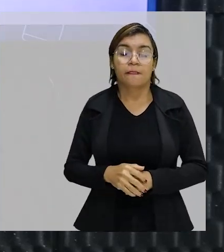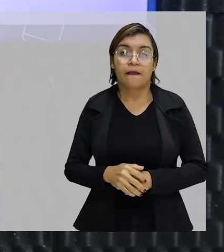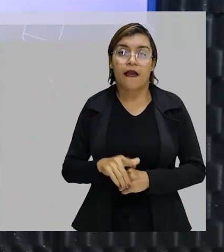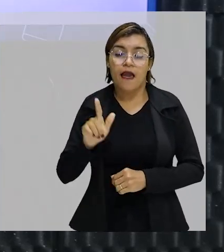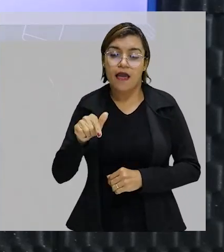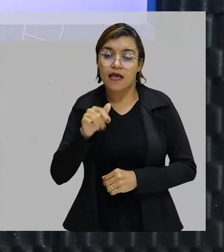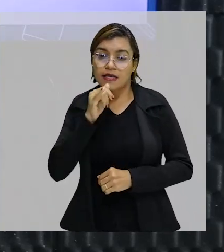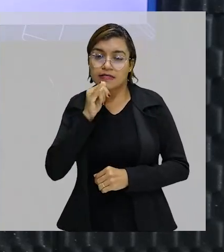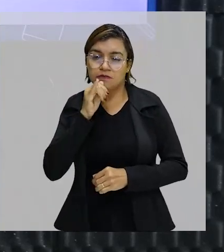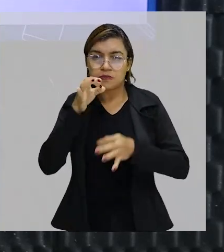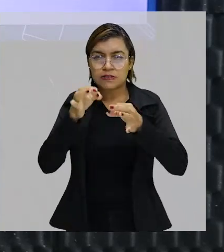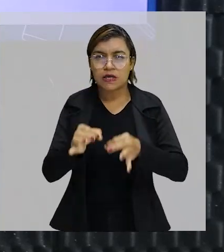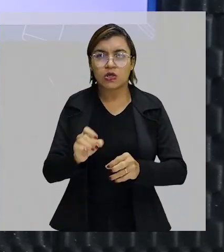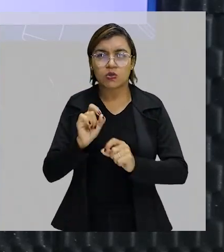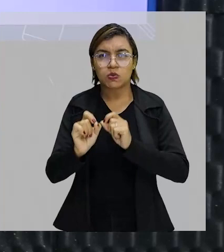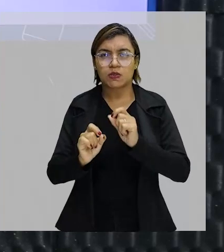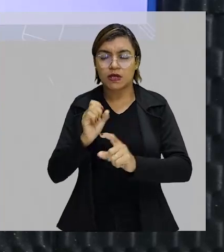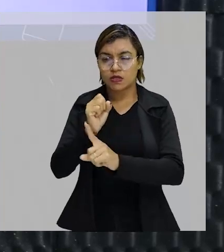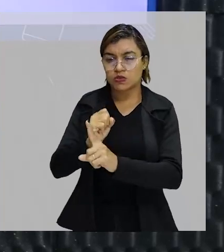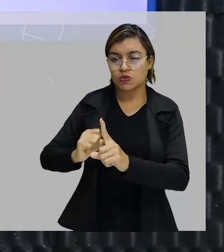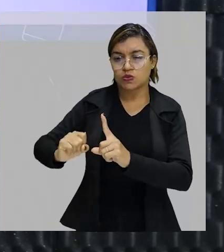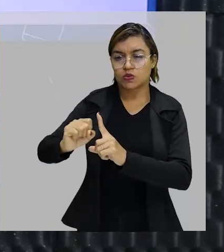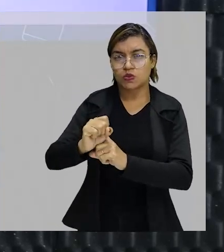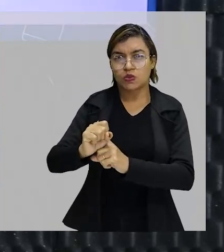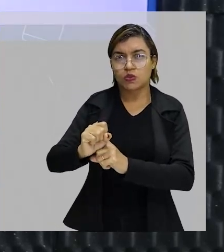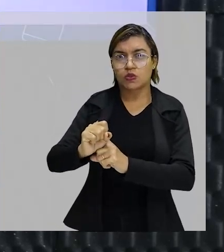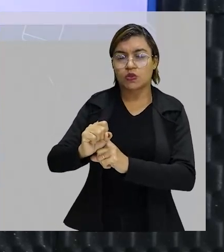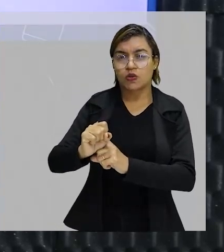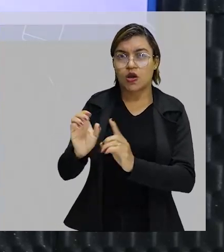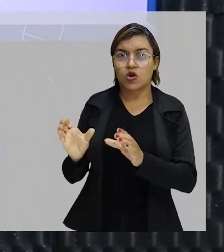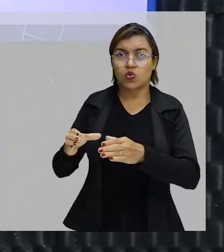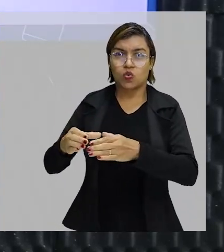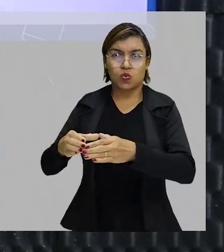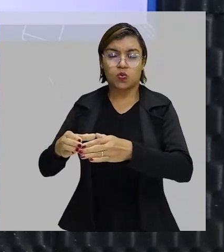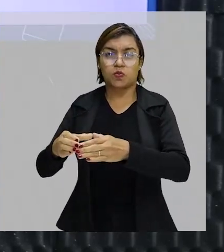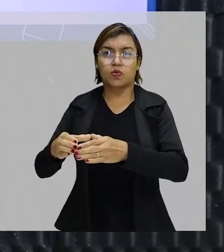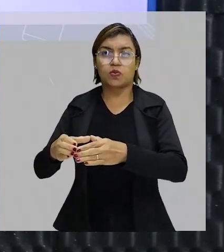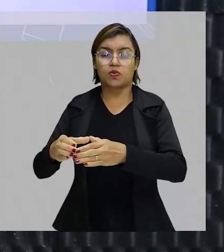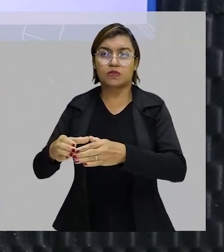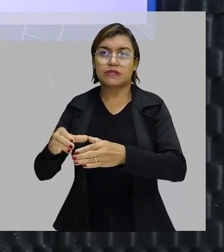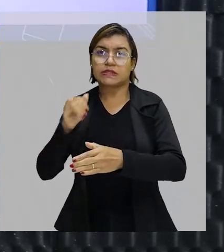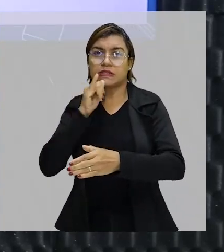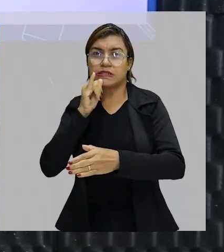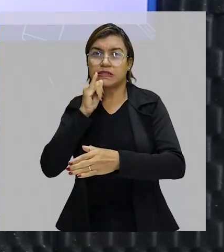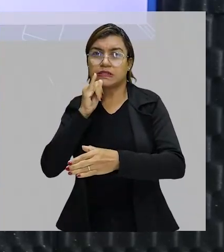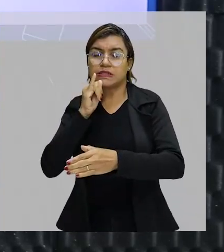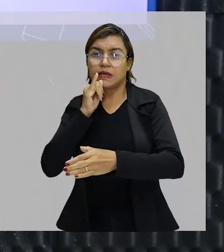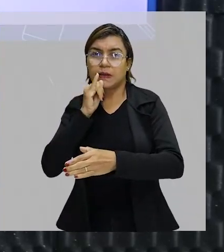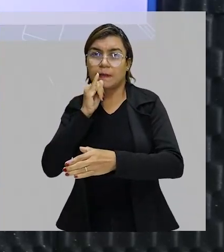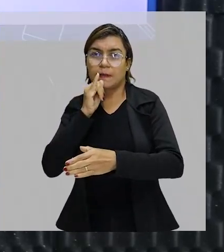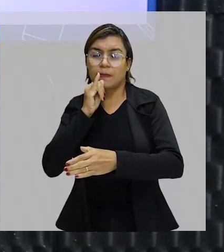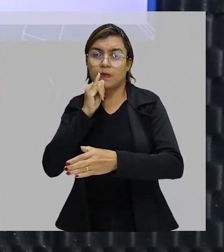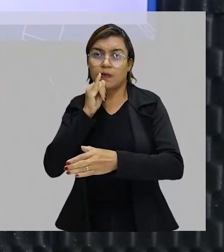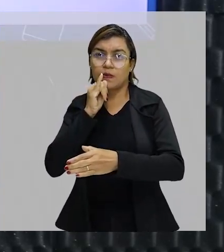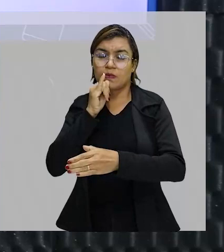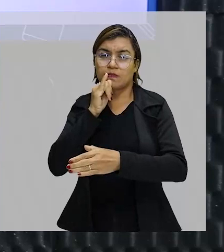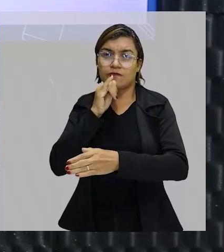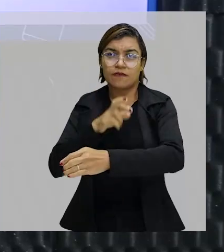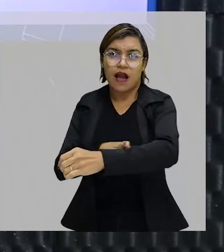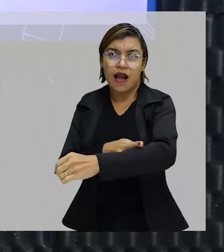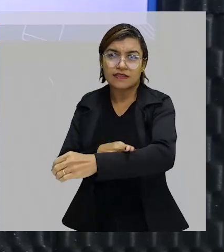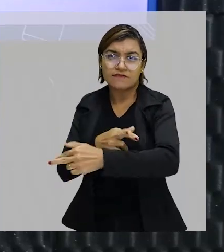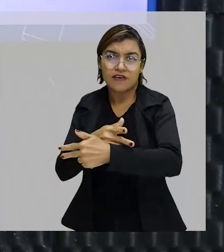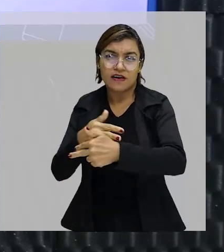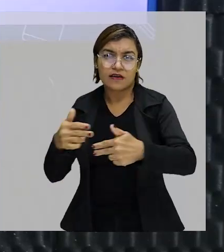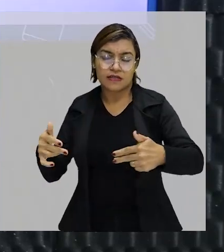mais correto a gente dizer, na sociologia, grupo étnico, certo? Você pode usar grupo racial, mas a terminologia,